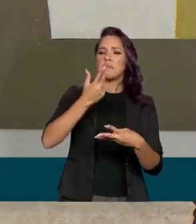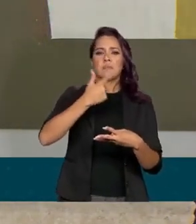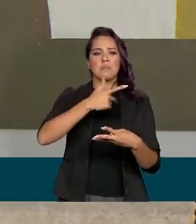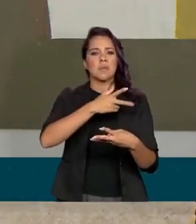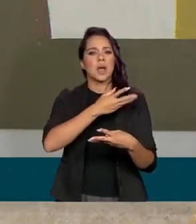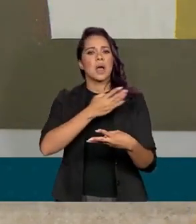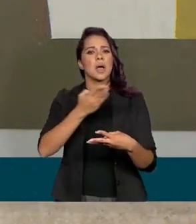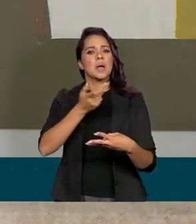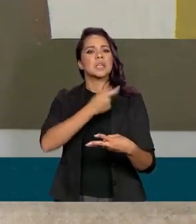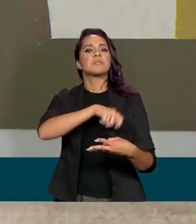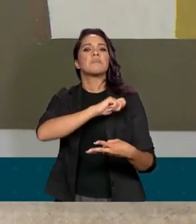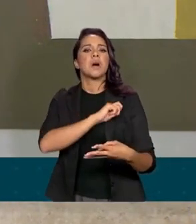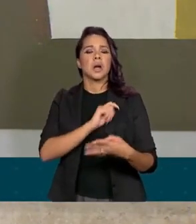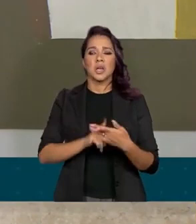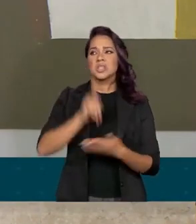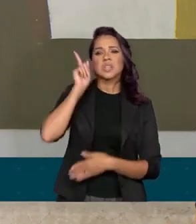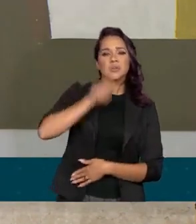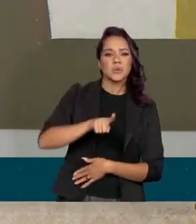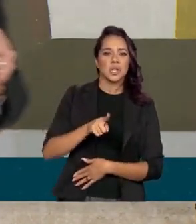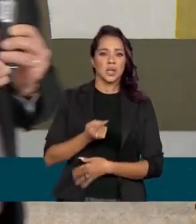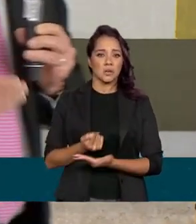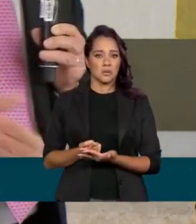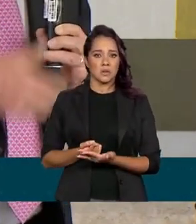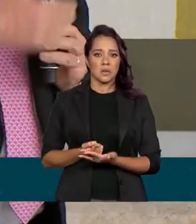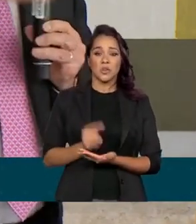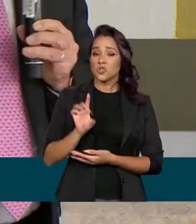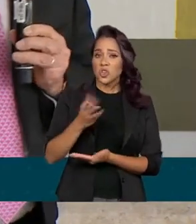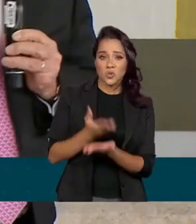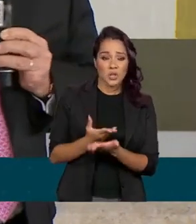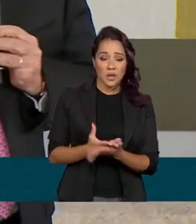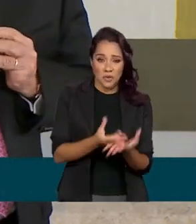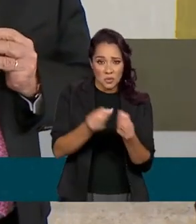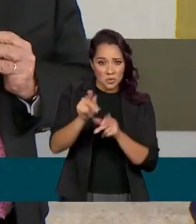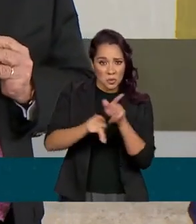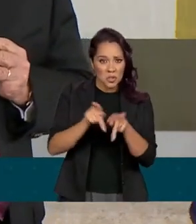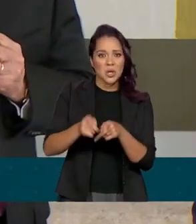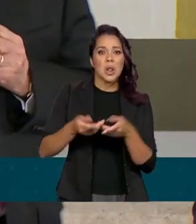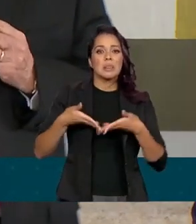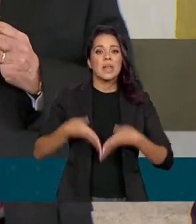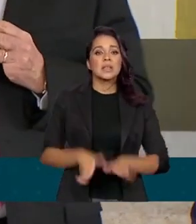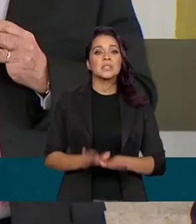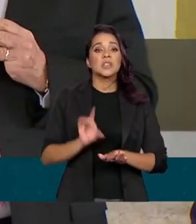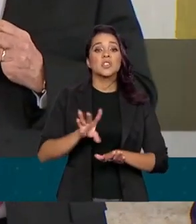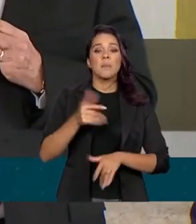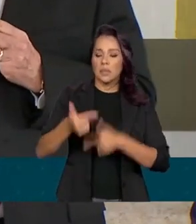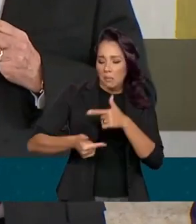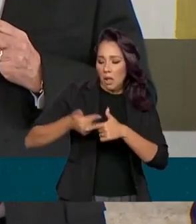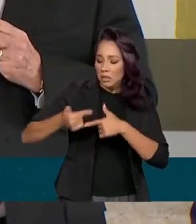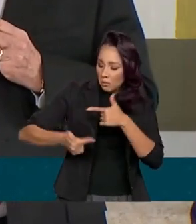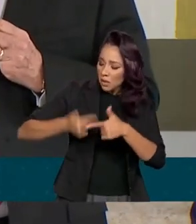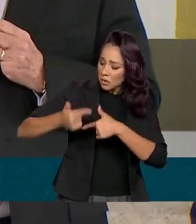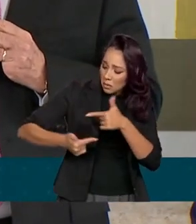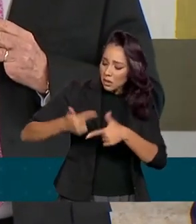para Barcelona, para os Estados Unidos, ou seja, e a maioria do povo nascia só para trabalhar.